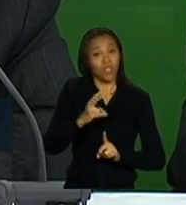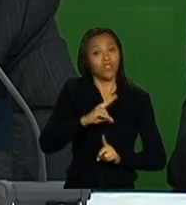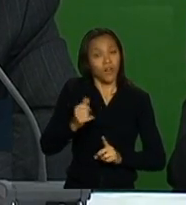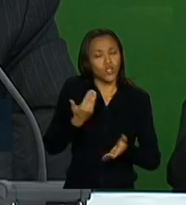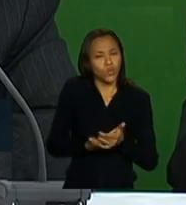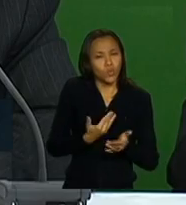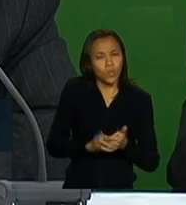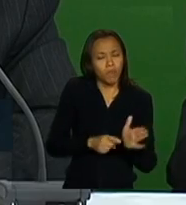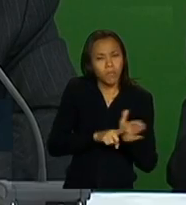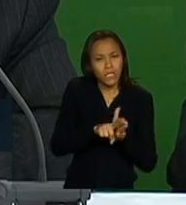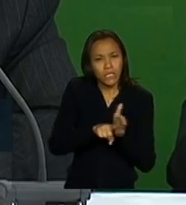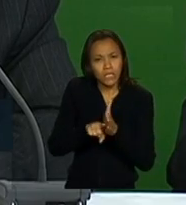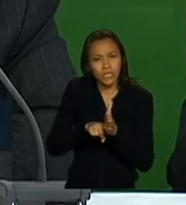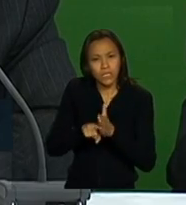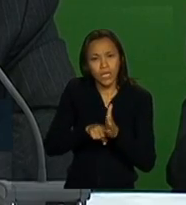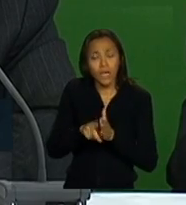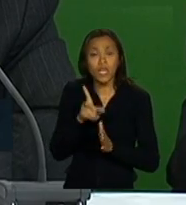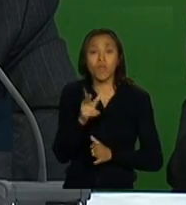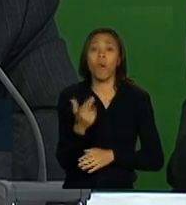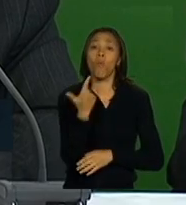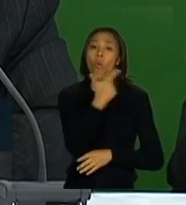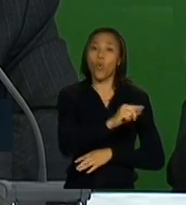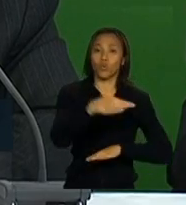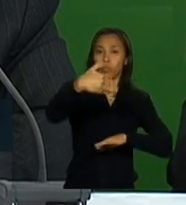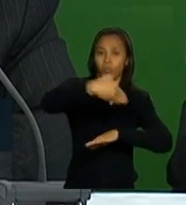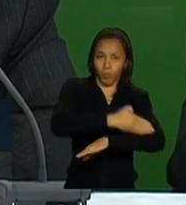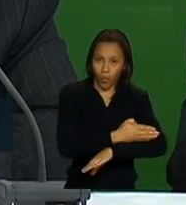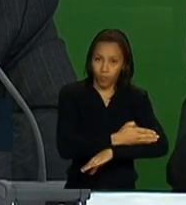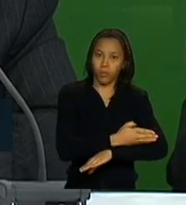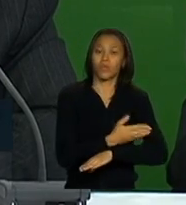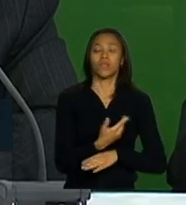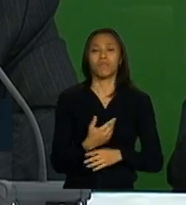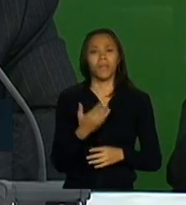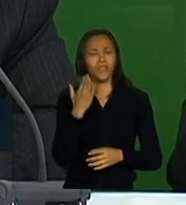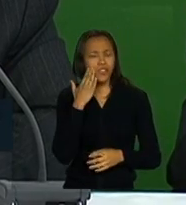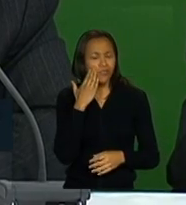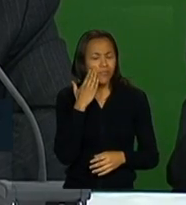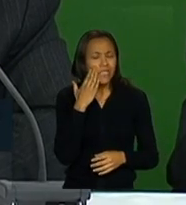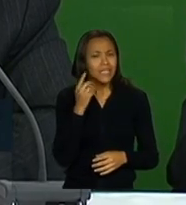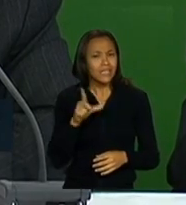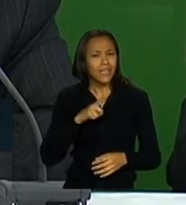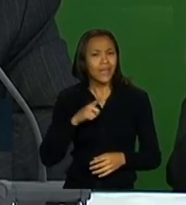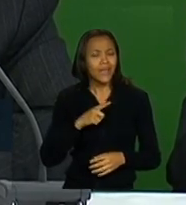do Porto de Imbituba, para que a gente possa ter uma